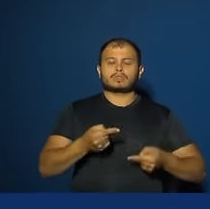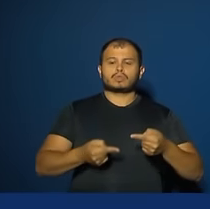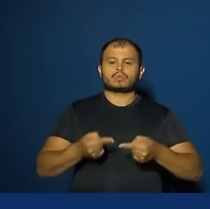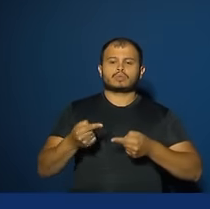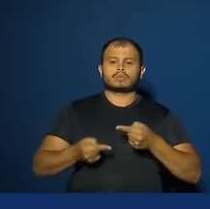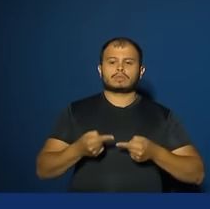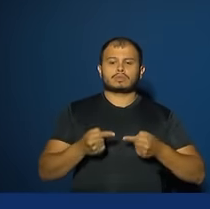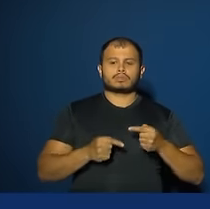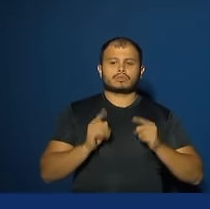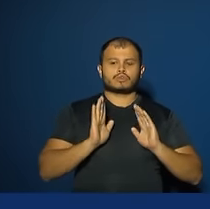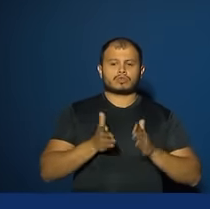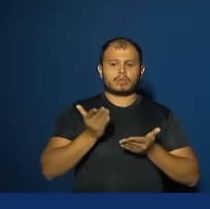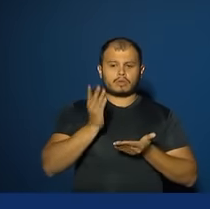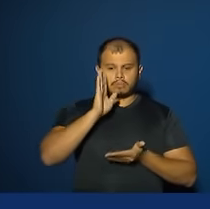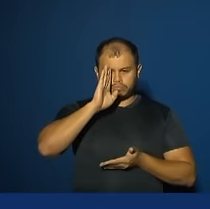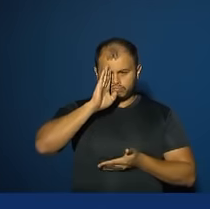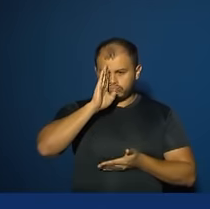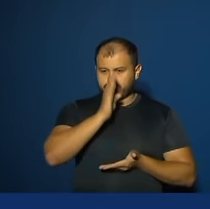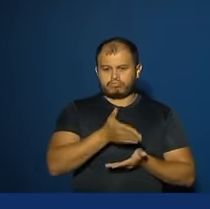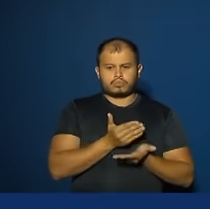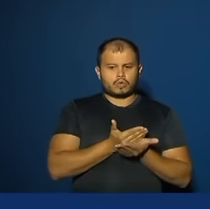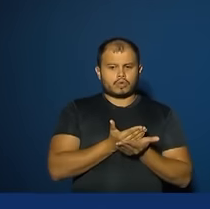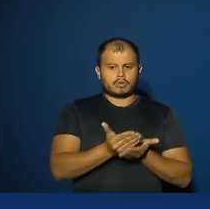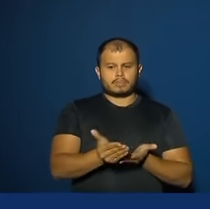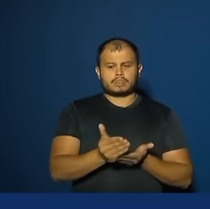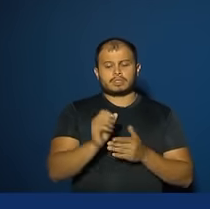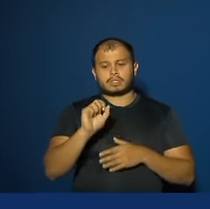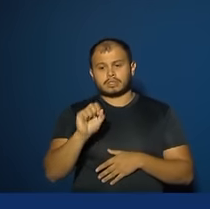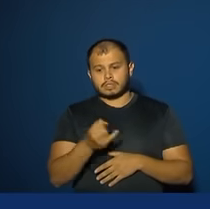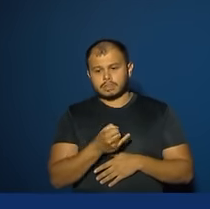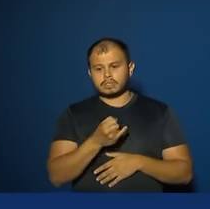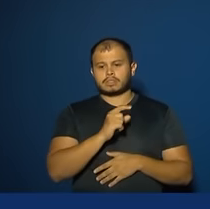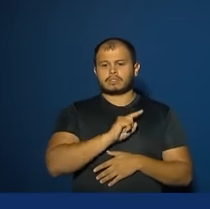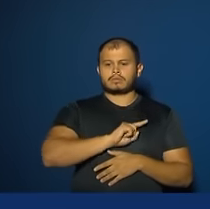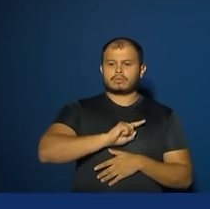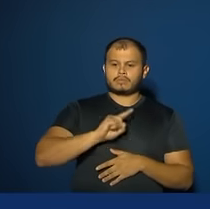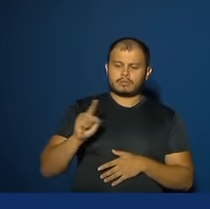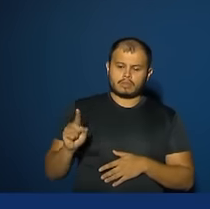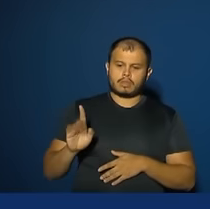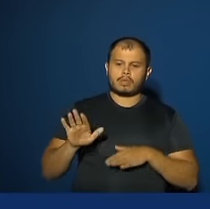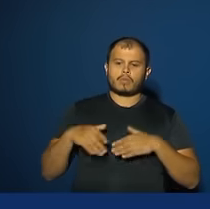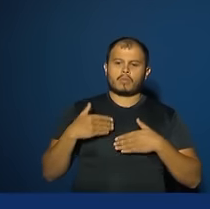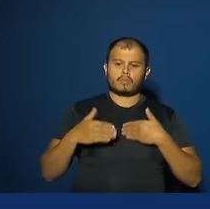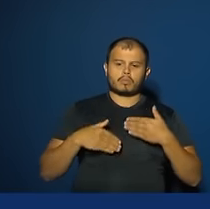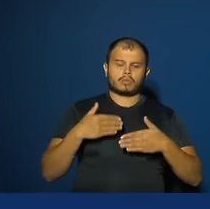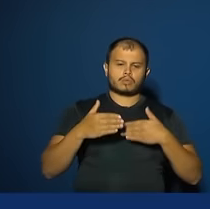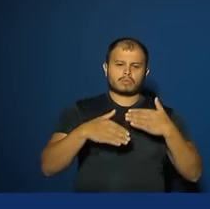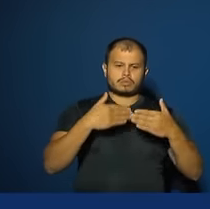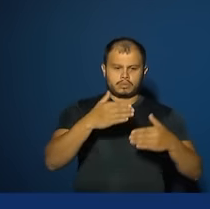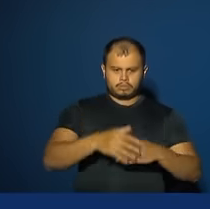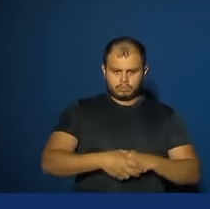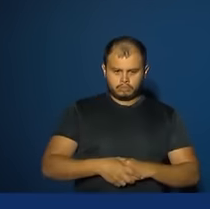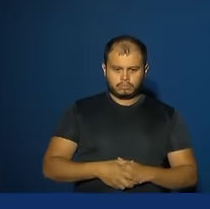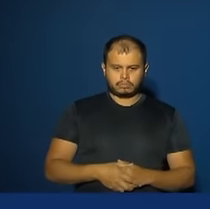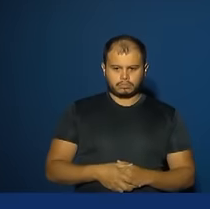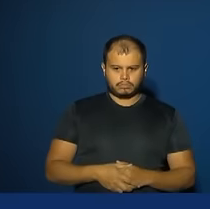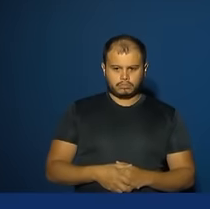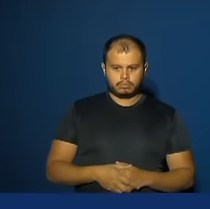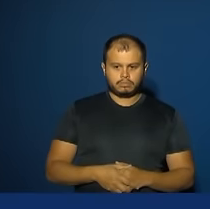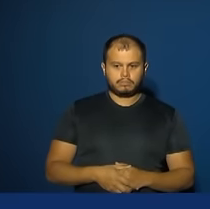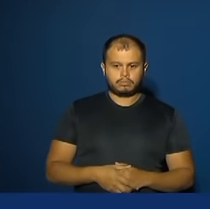de começar já ou não começar já o processo de afrouxamento monetário.